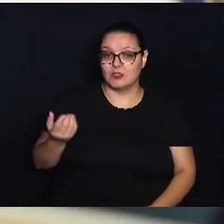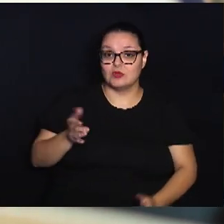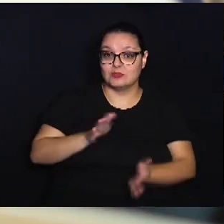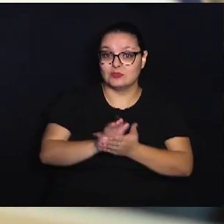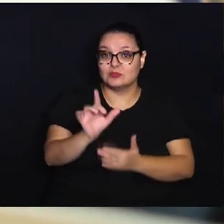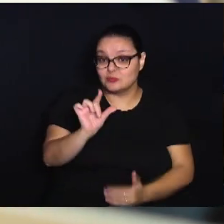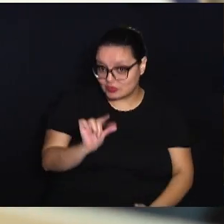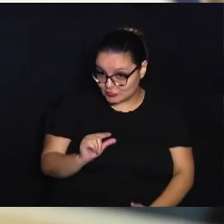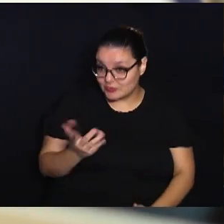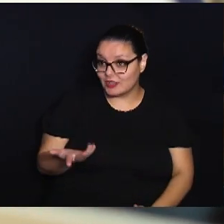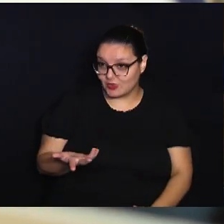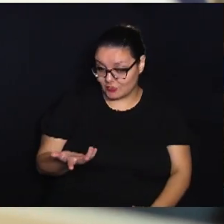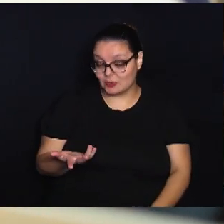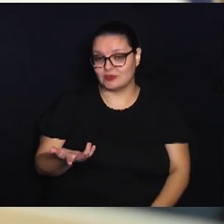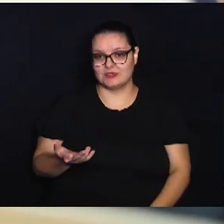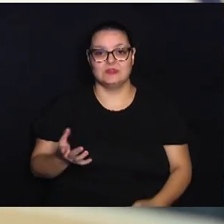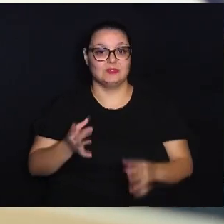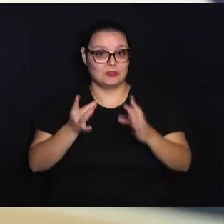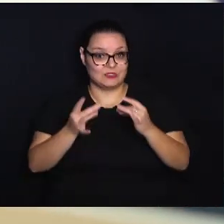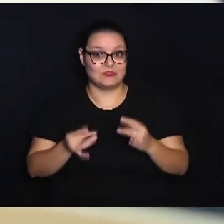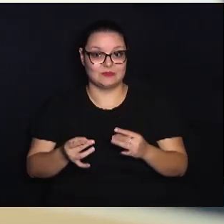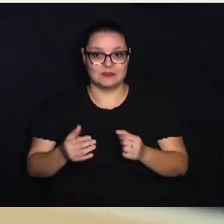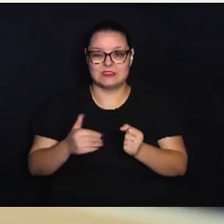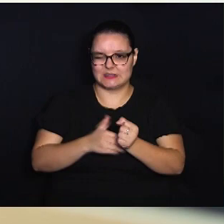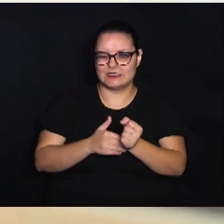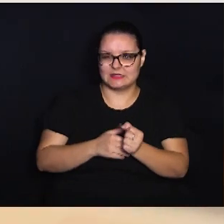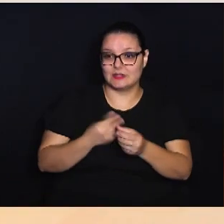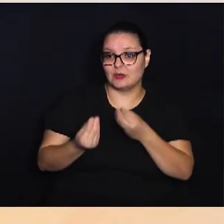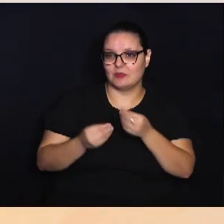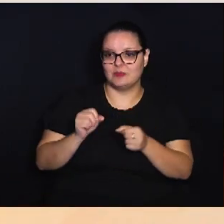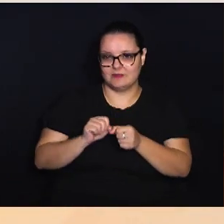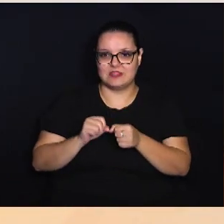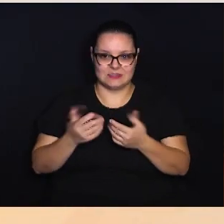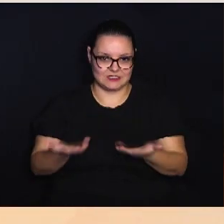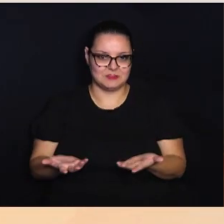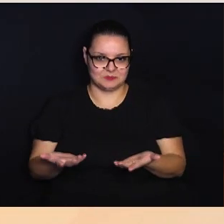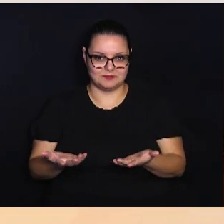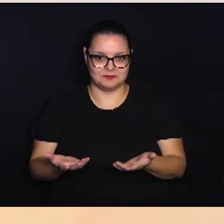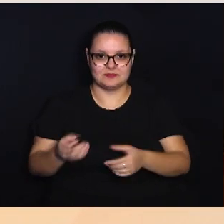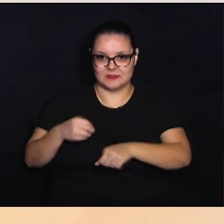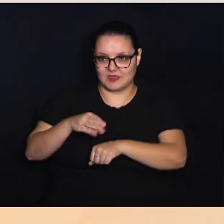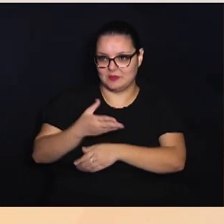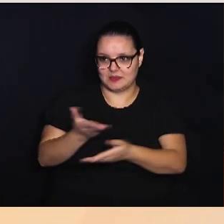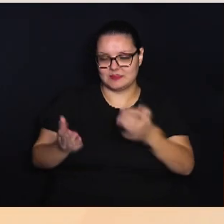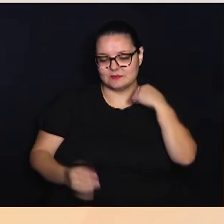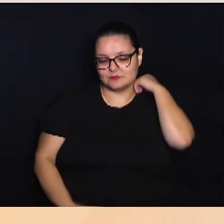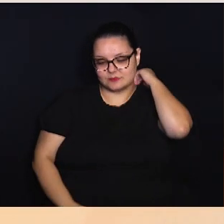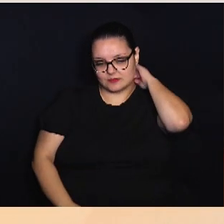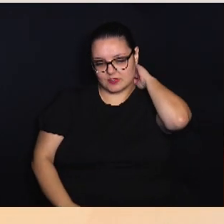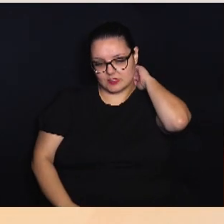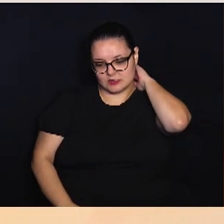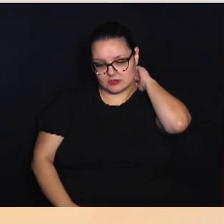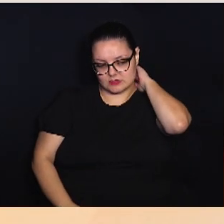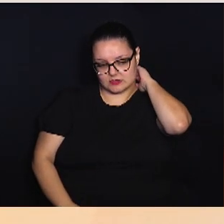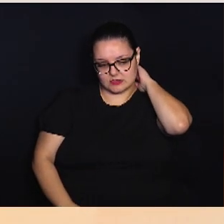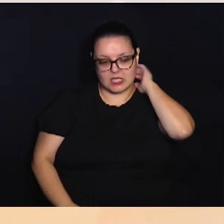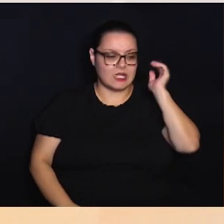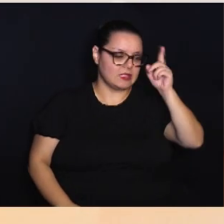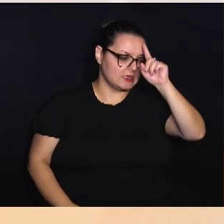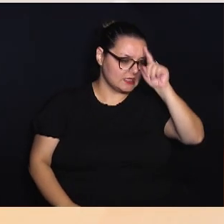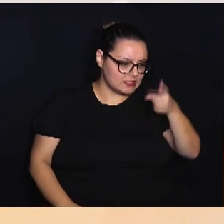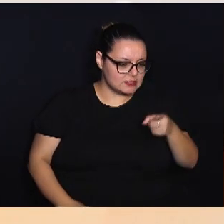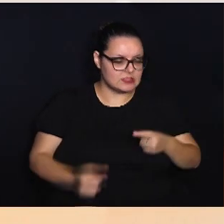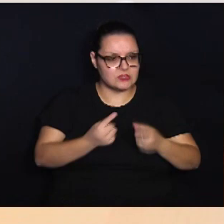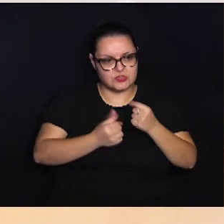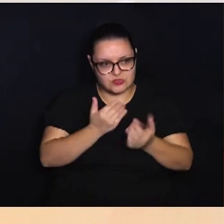custo reduzido, né? Então tem muito detalhe, muito macete de como fazer isso, né? E quero passar isso para vocês. Definir um orçamento